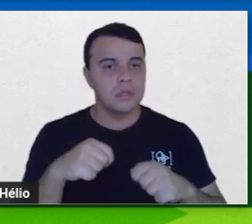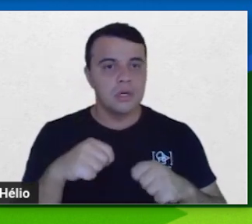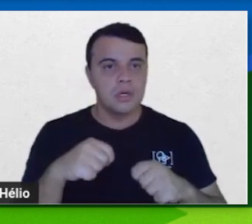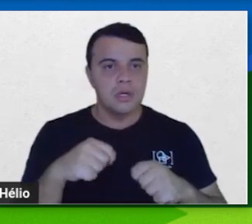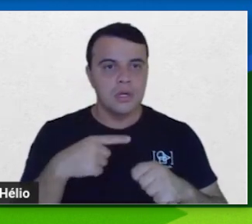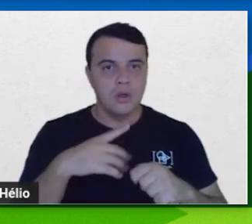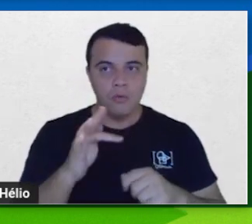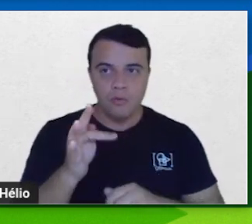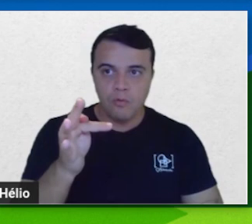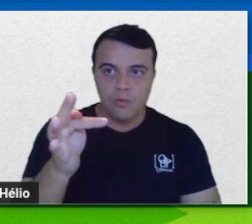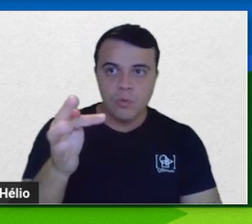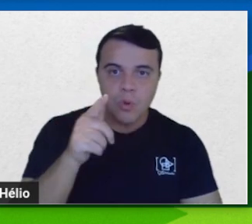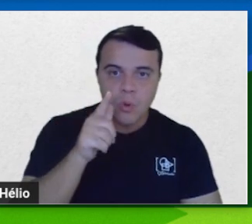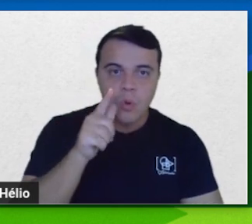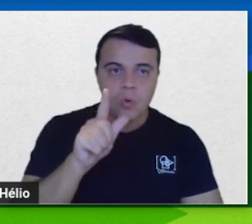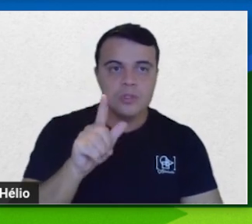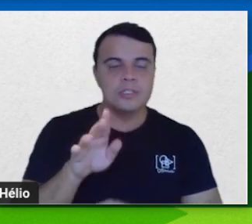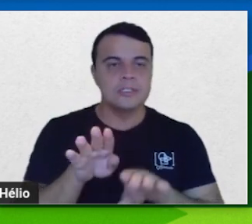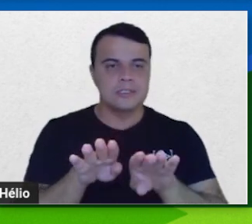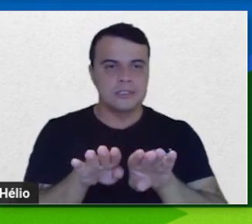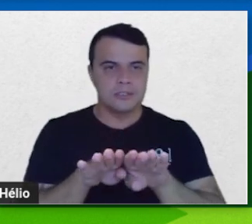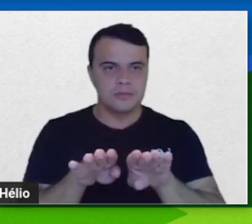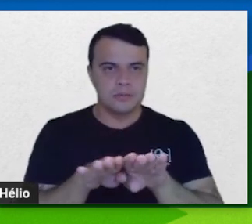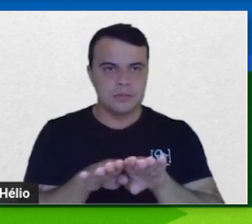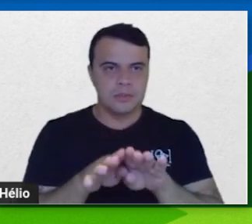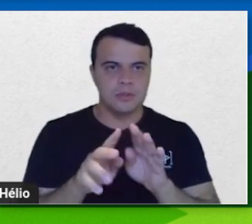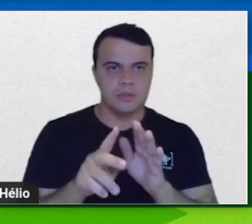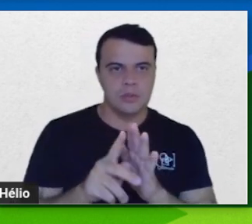o futuro, né? Tanto